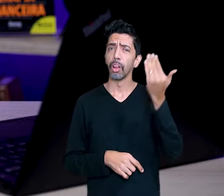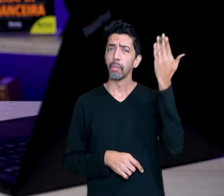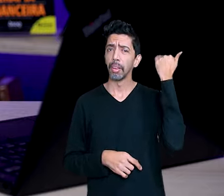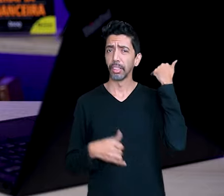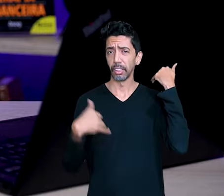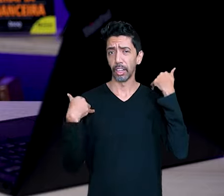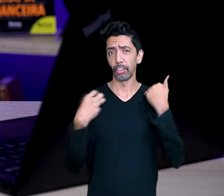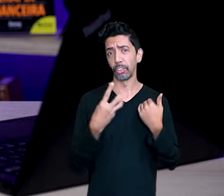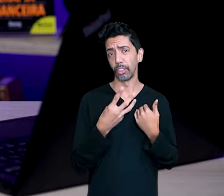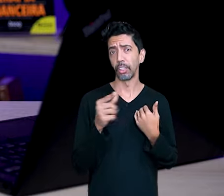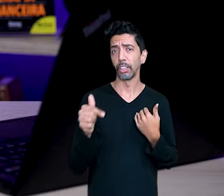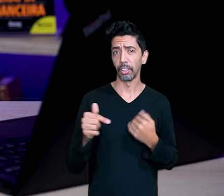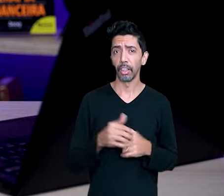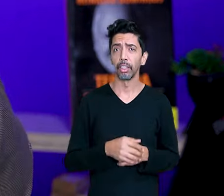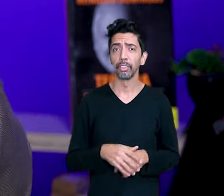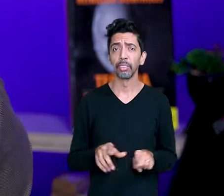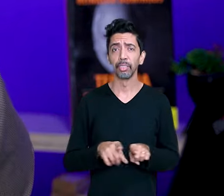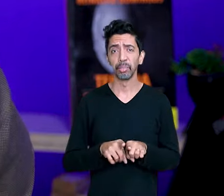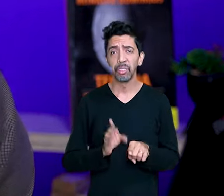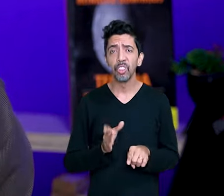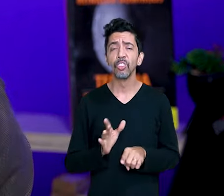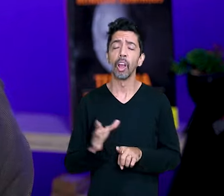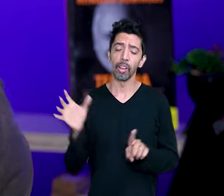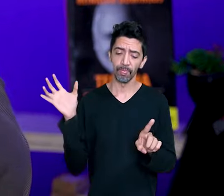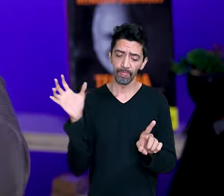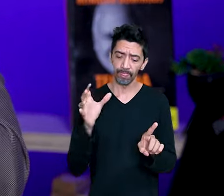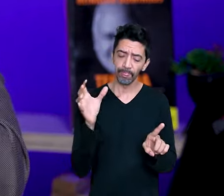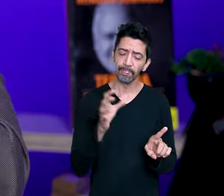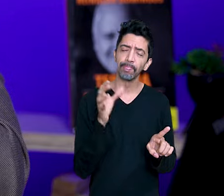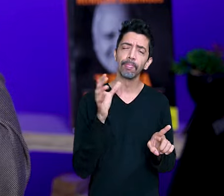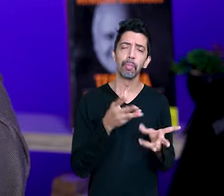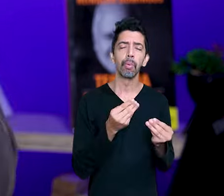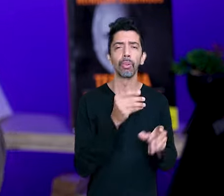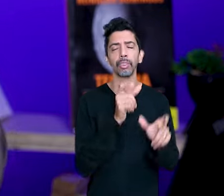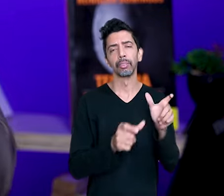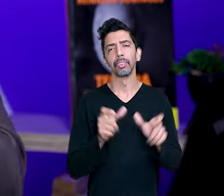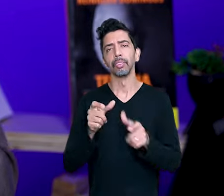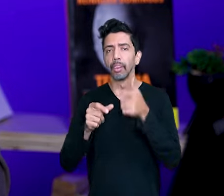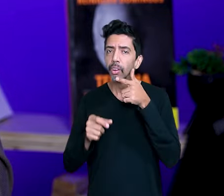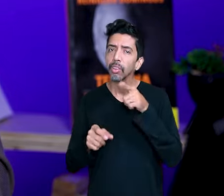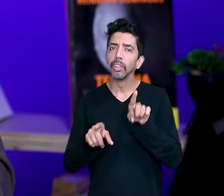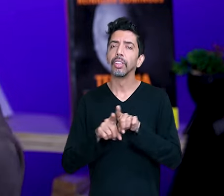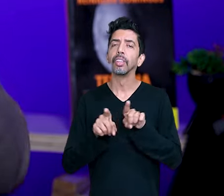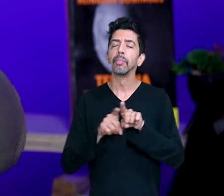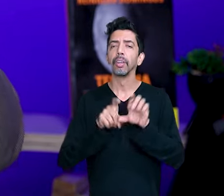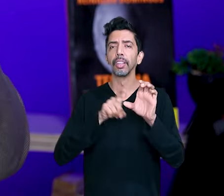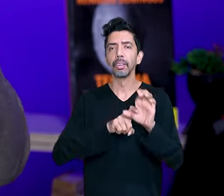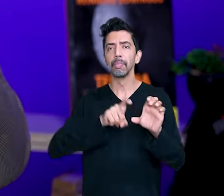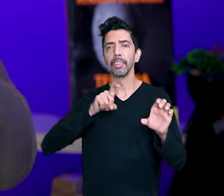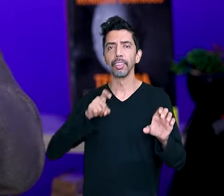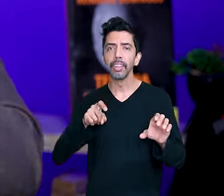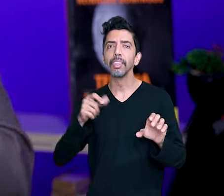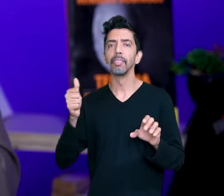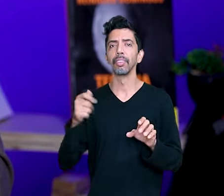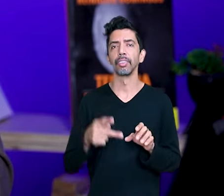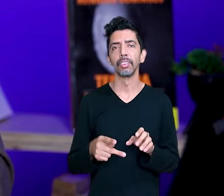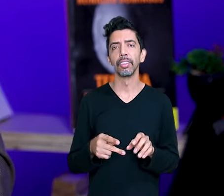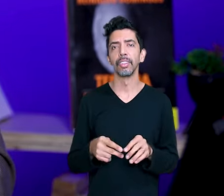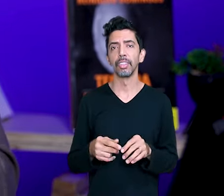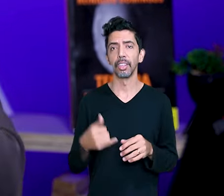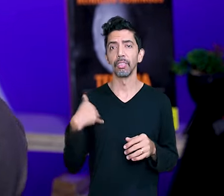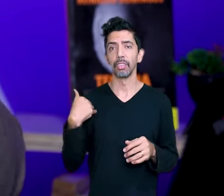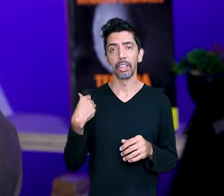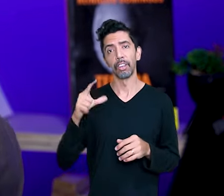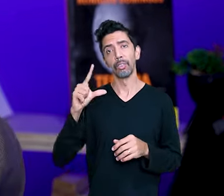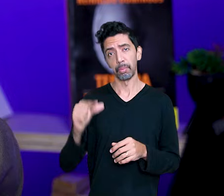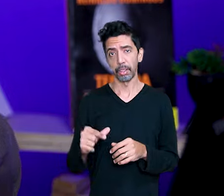influenciei muitos e muitos a também alcançarem a sua independência financeira, essa aposentadoria sustentável, com menos idade do que a minha.